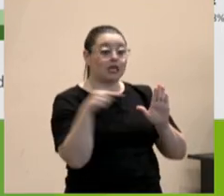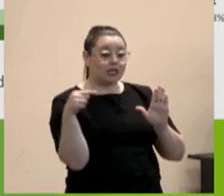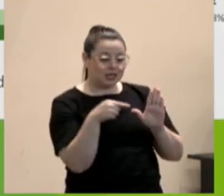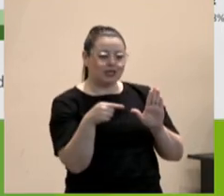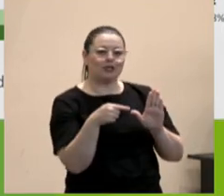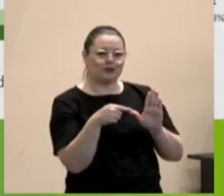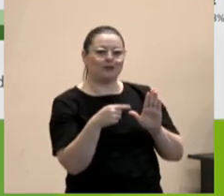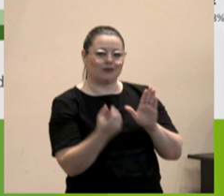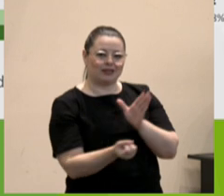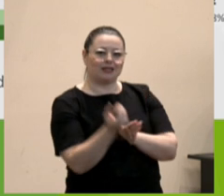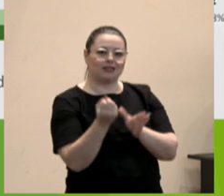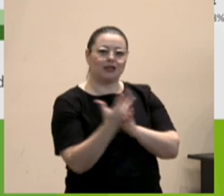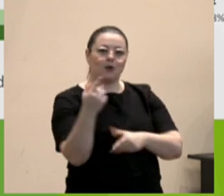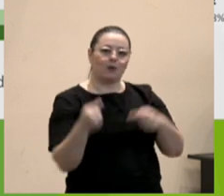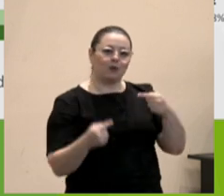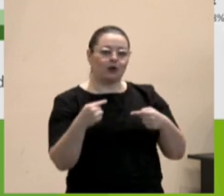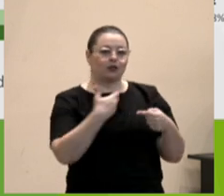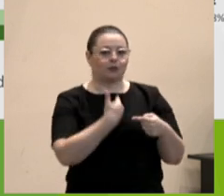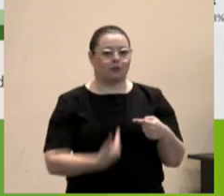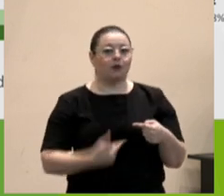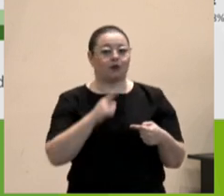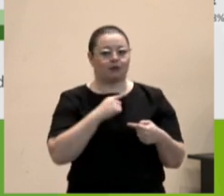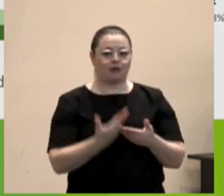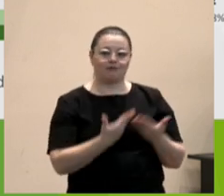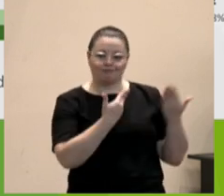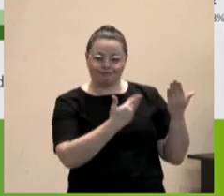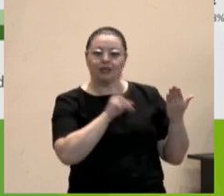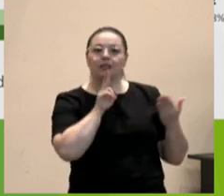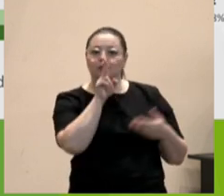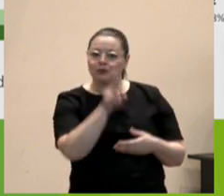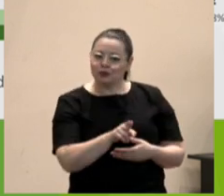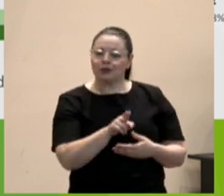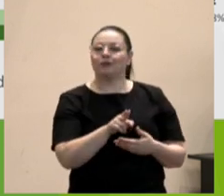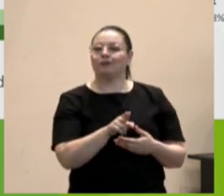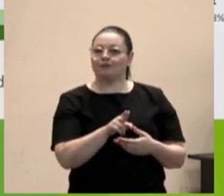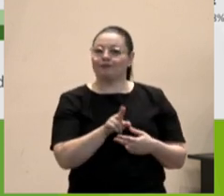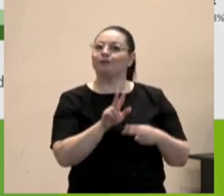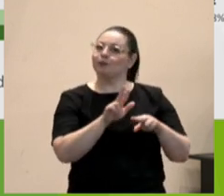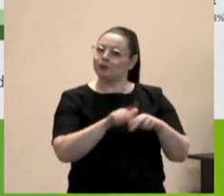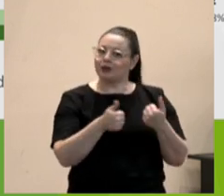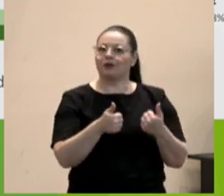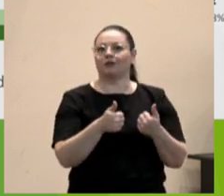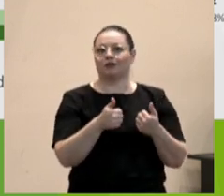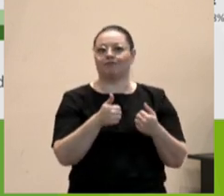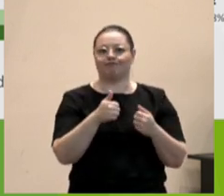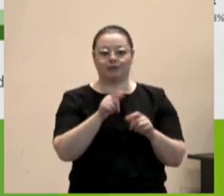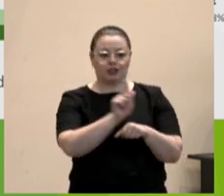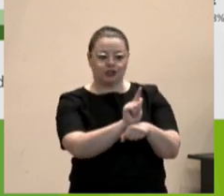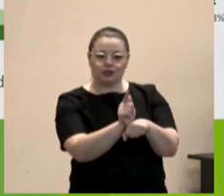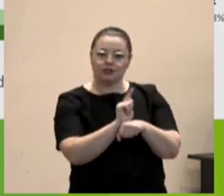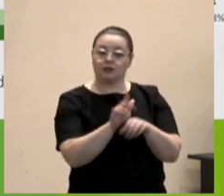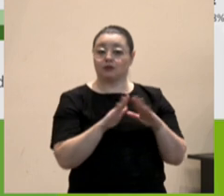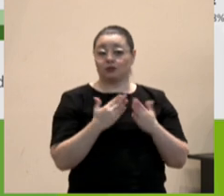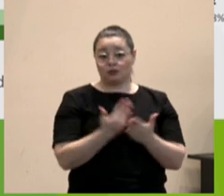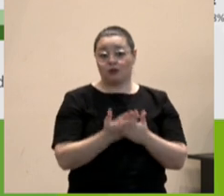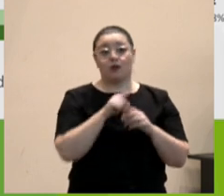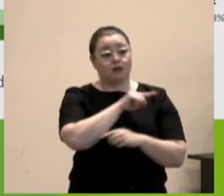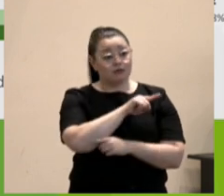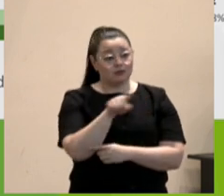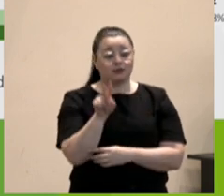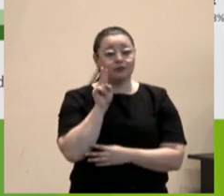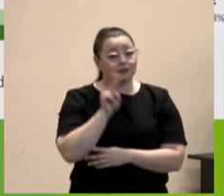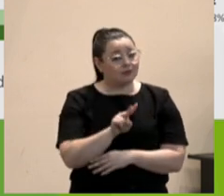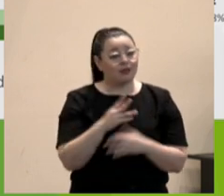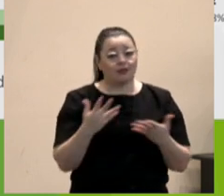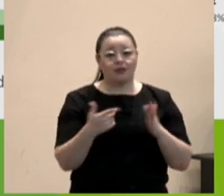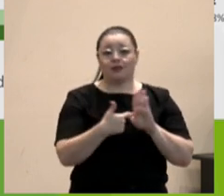públicas, nós temos aqui esse resultado do censo do ponto de vista da gestão escolar, em que vocês podem ver que o próprio censo